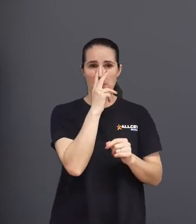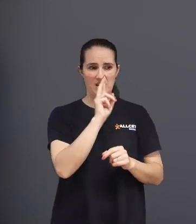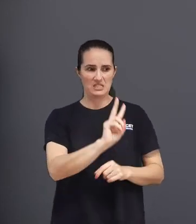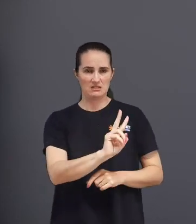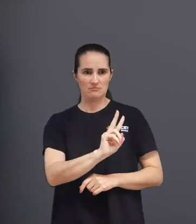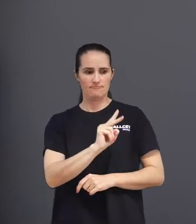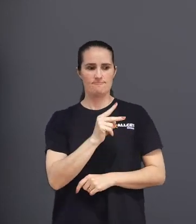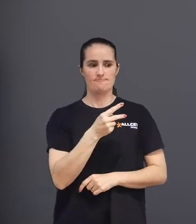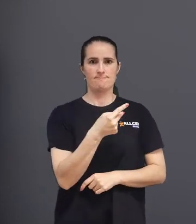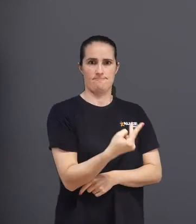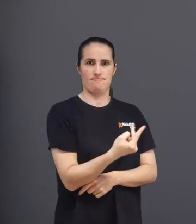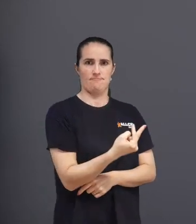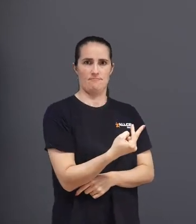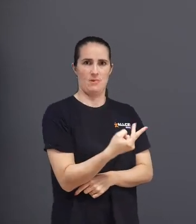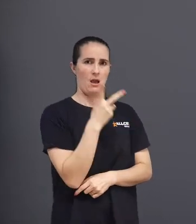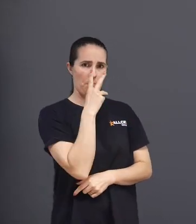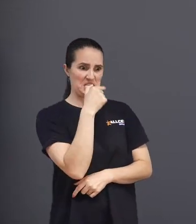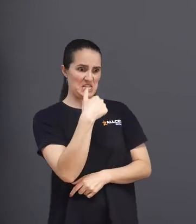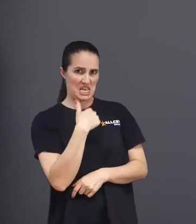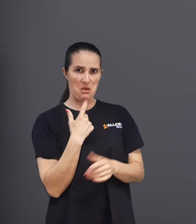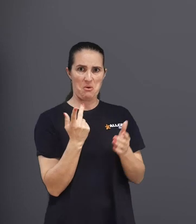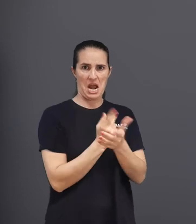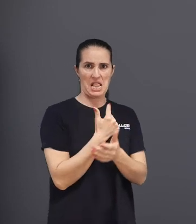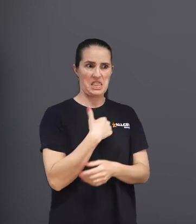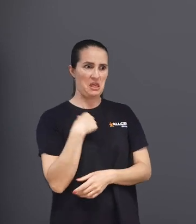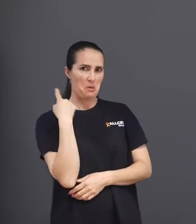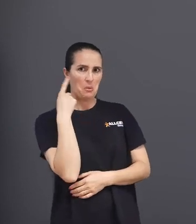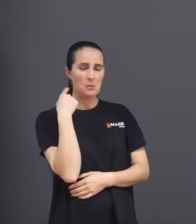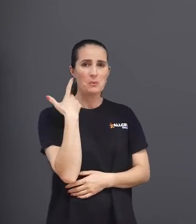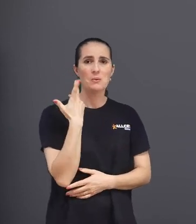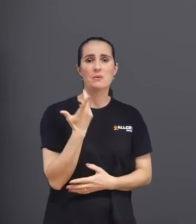semestre, foi em 2022, né?